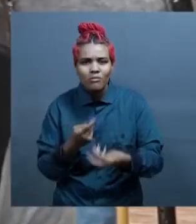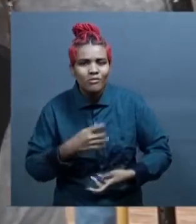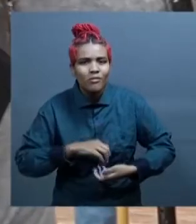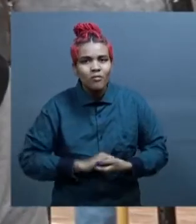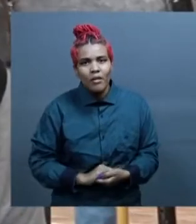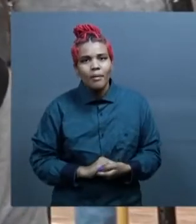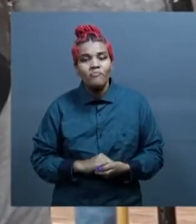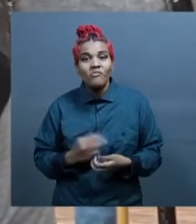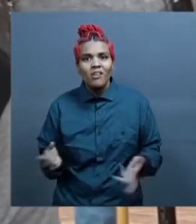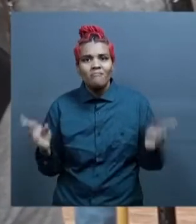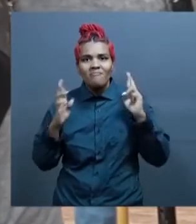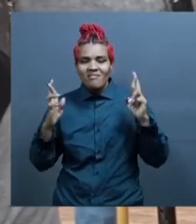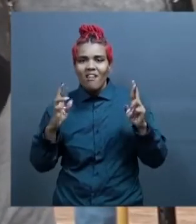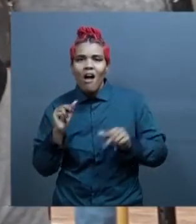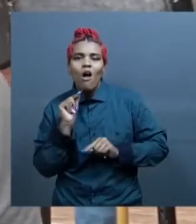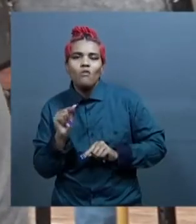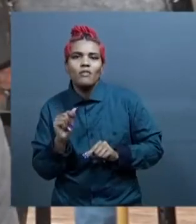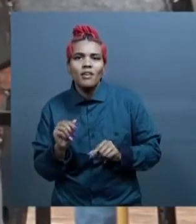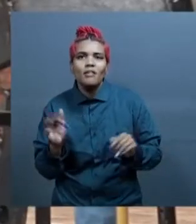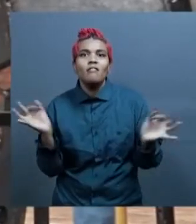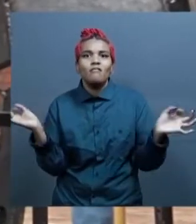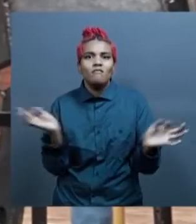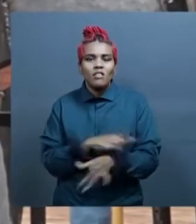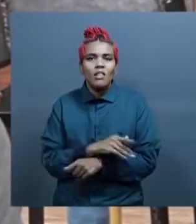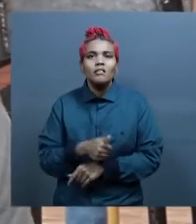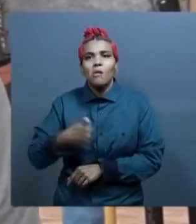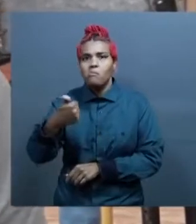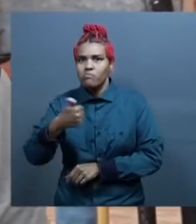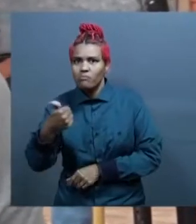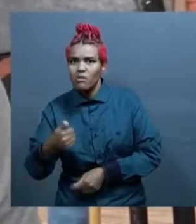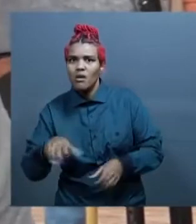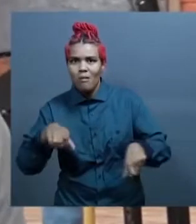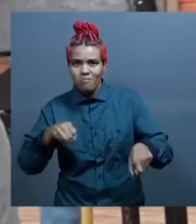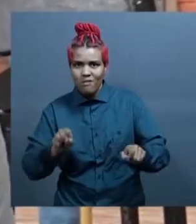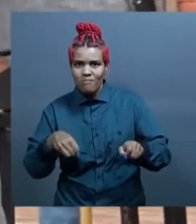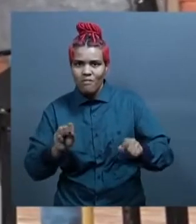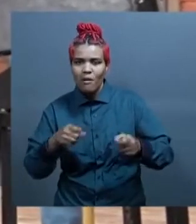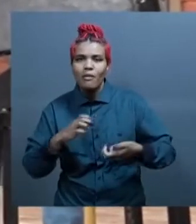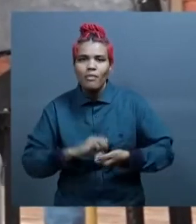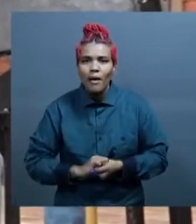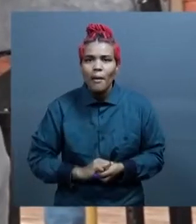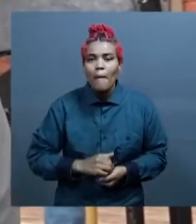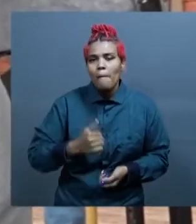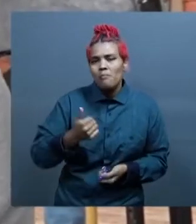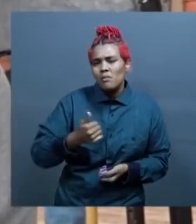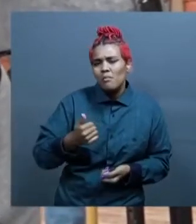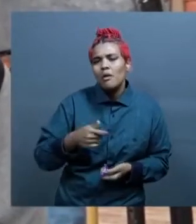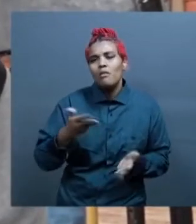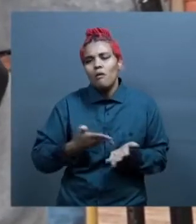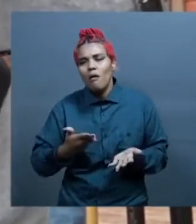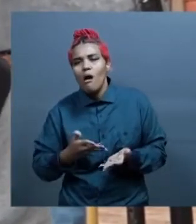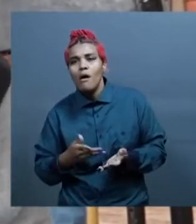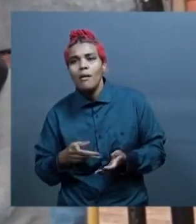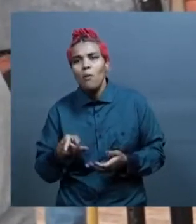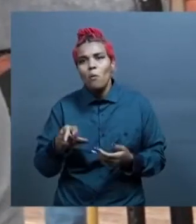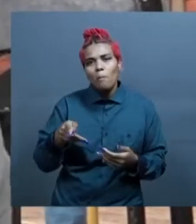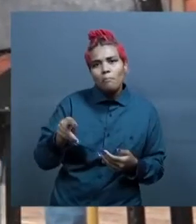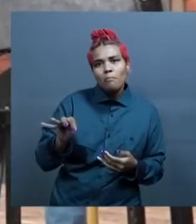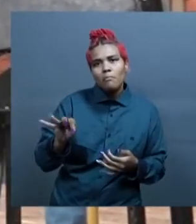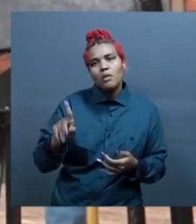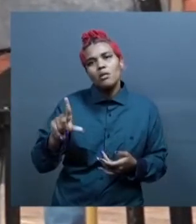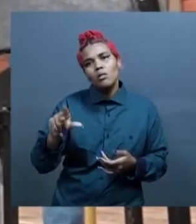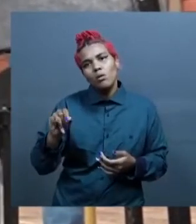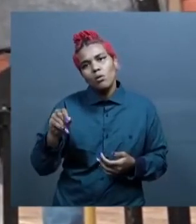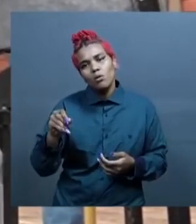é finalizar o primeiro protótipo a nós temos aqui o projeto piloto e nesse processo é para que a gente faça as validações